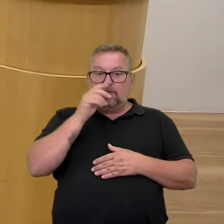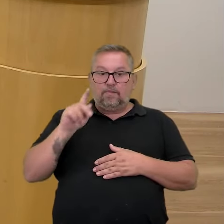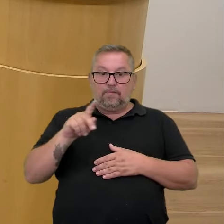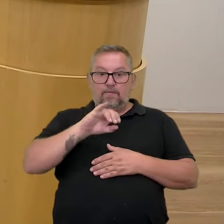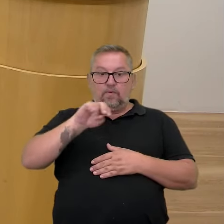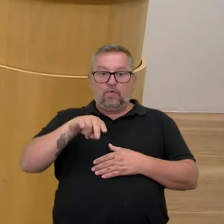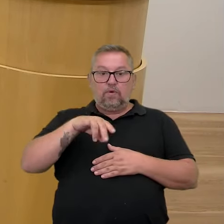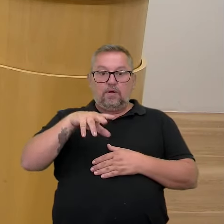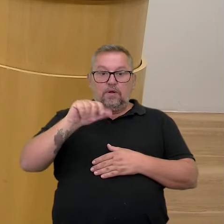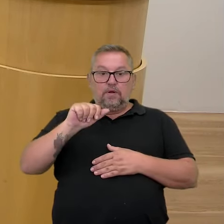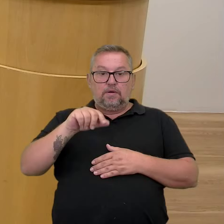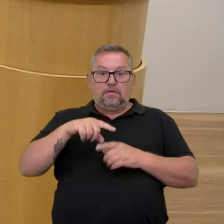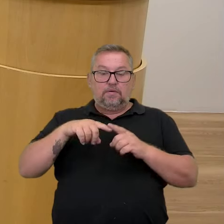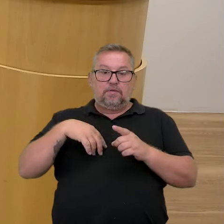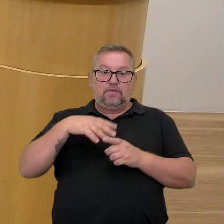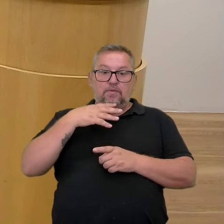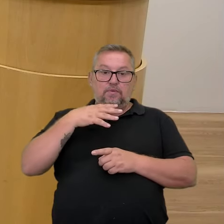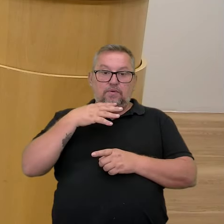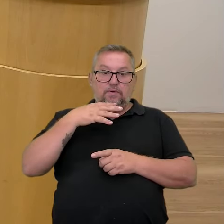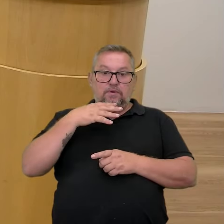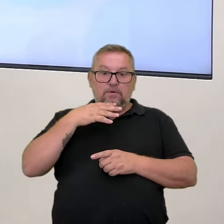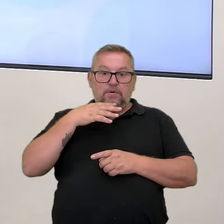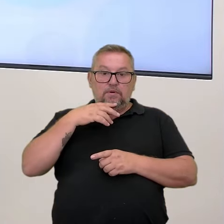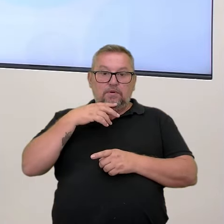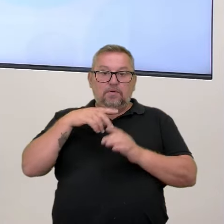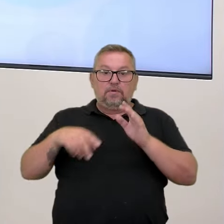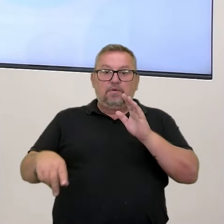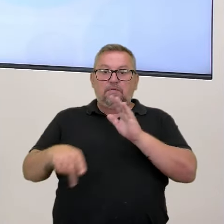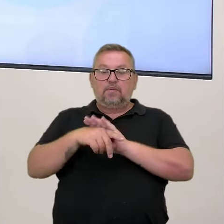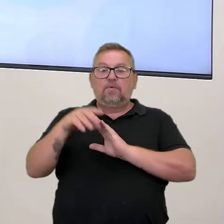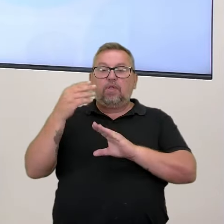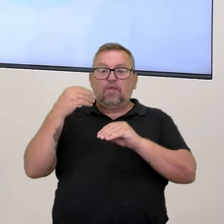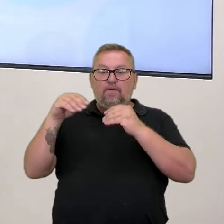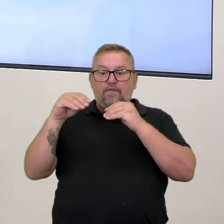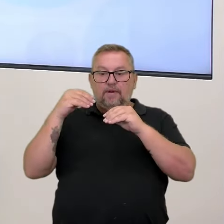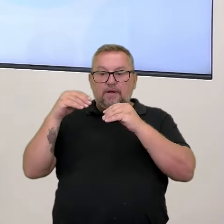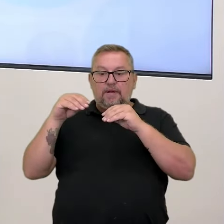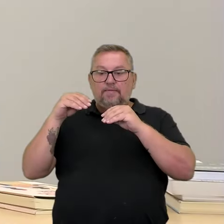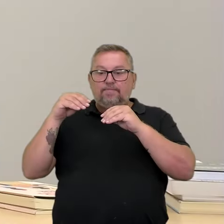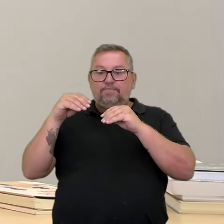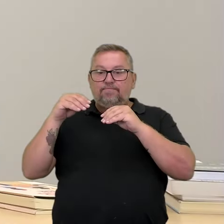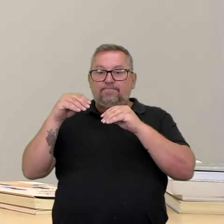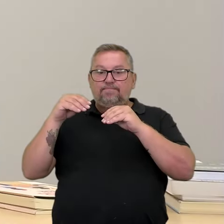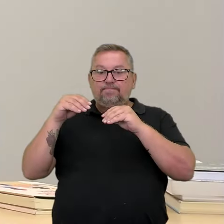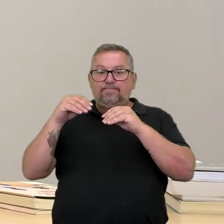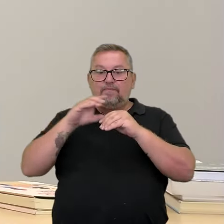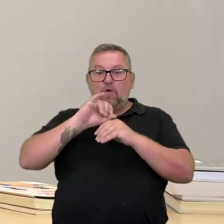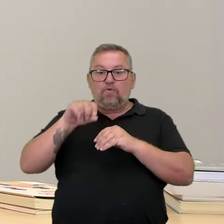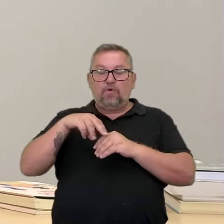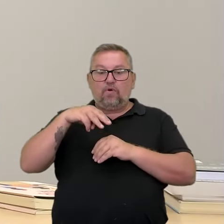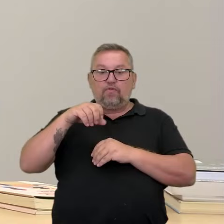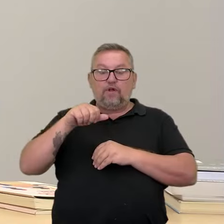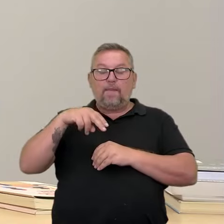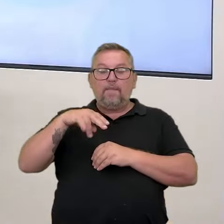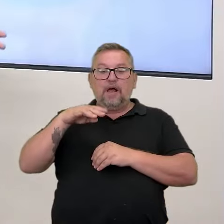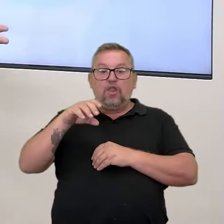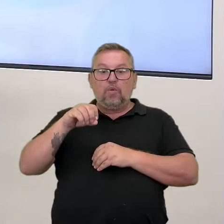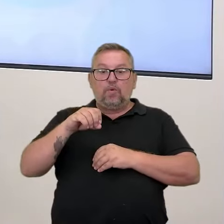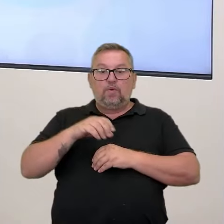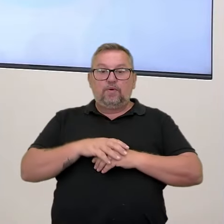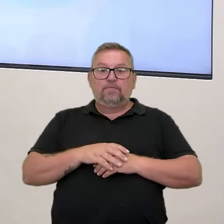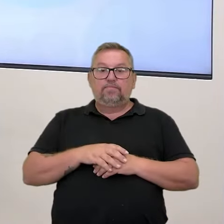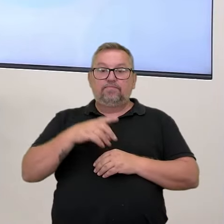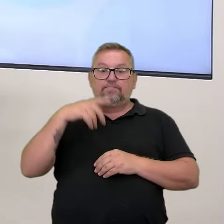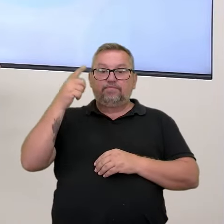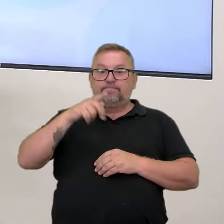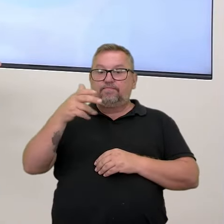falou para mim, mas eu conheço tal autor de novela. Sim, foi eu acho que o Jorge Amado. Jorge Amado, de novela. Gente, é uma